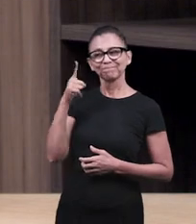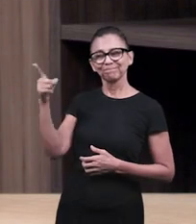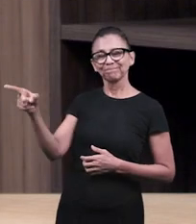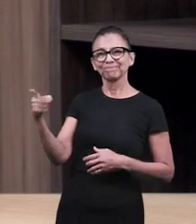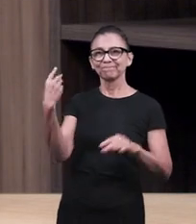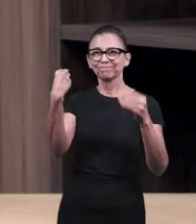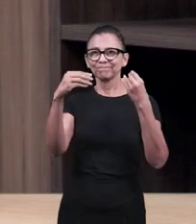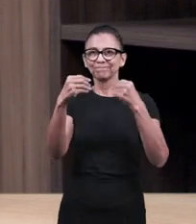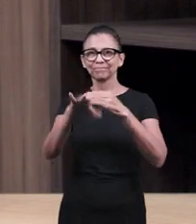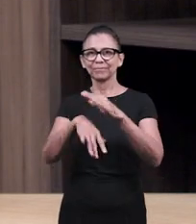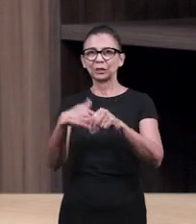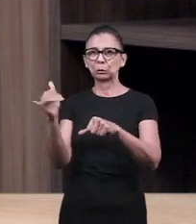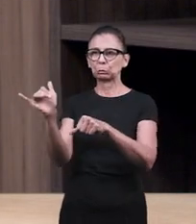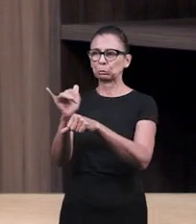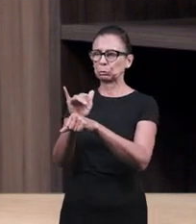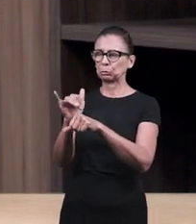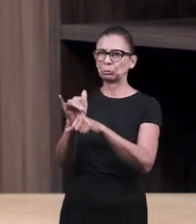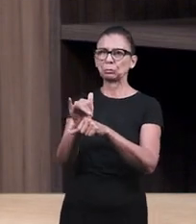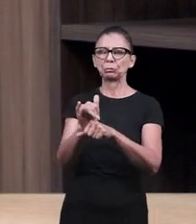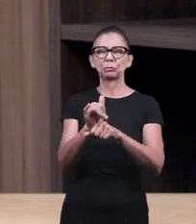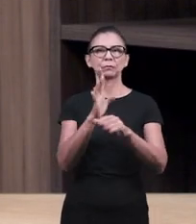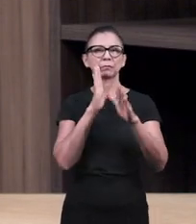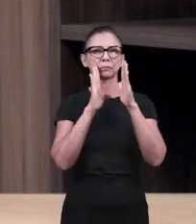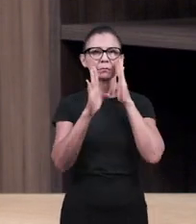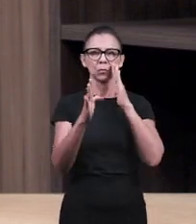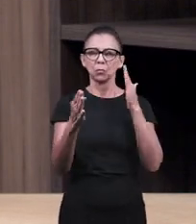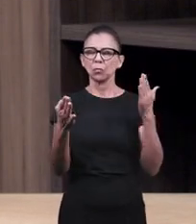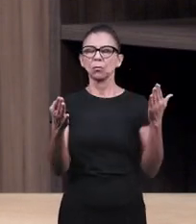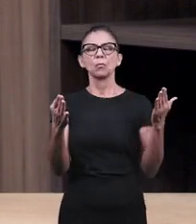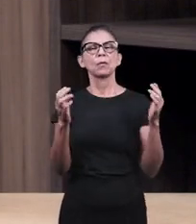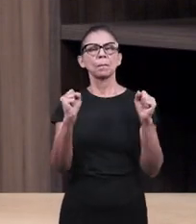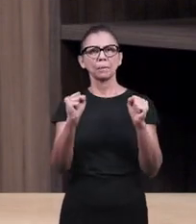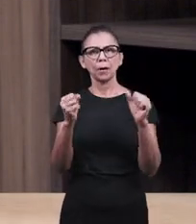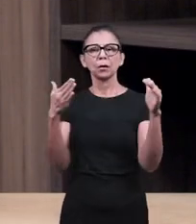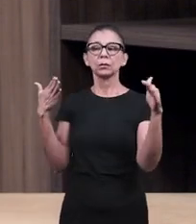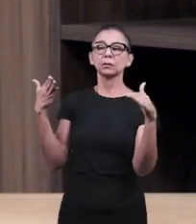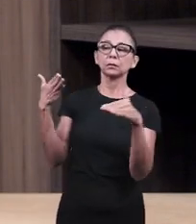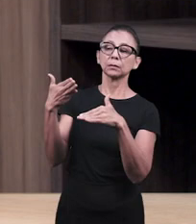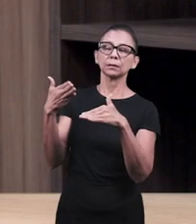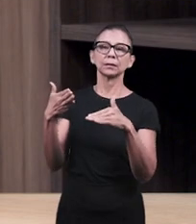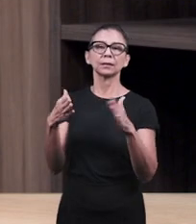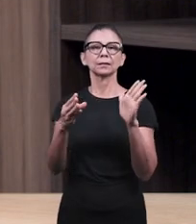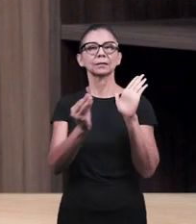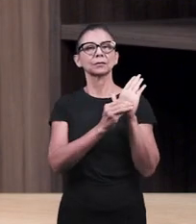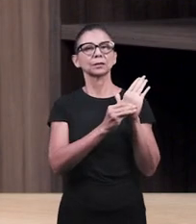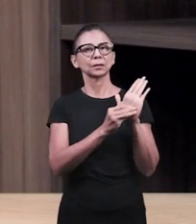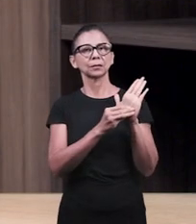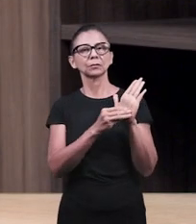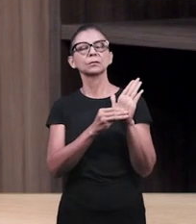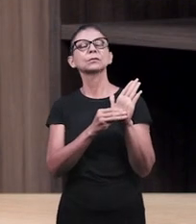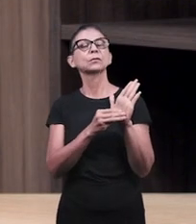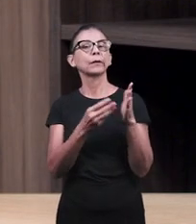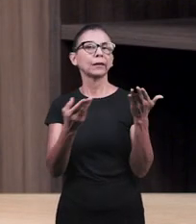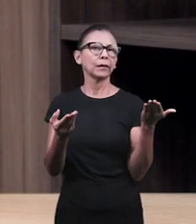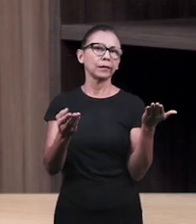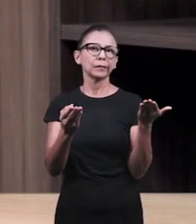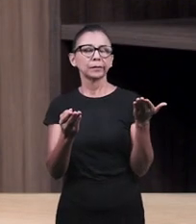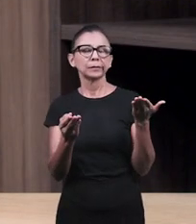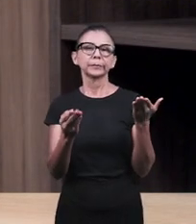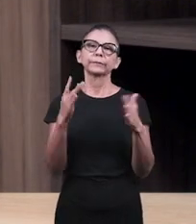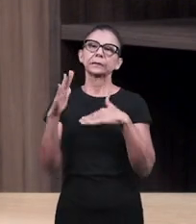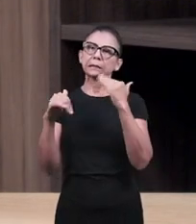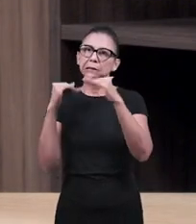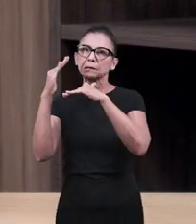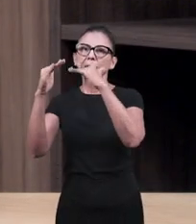ali postados no nosso canal no YouTube, no Facebook da Rádio Manaim, você pode ter acesso a esse conteúdo